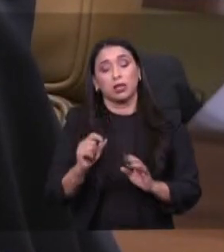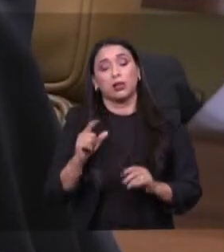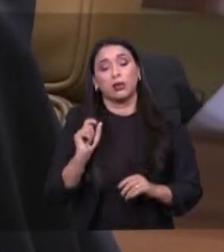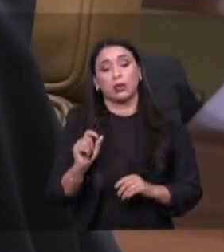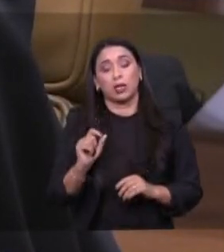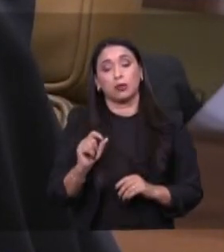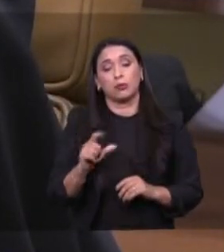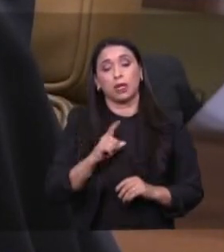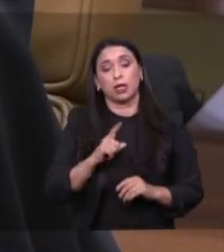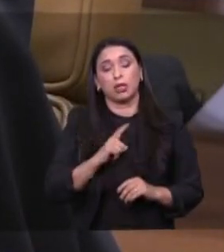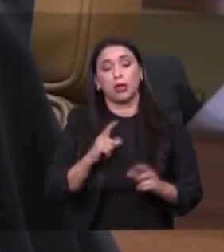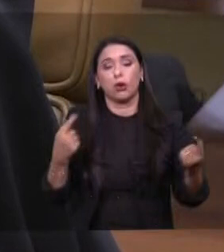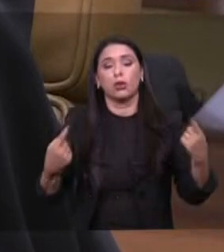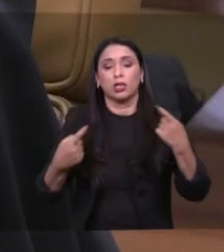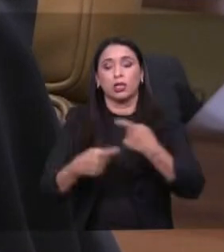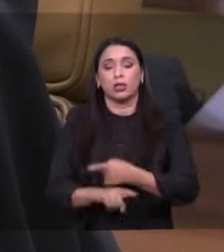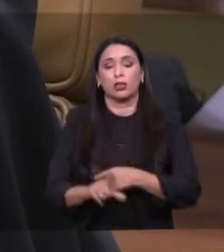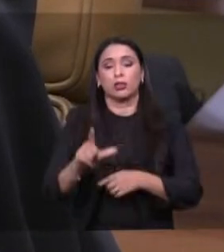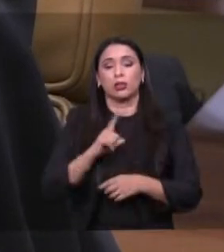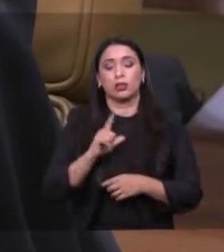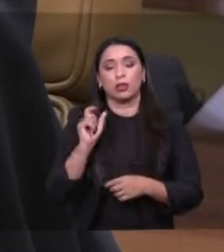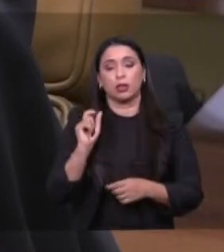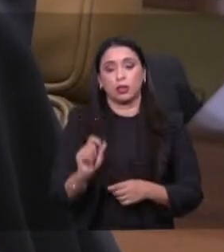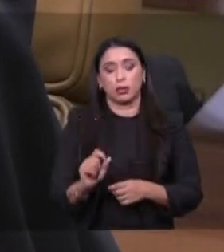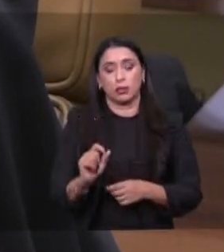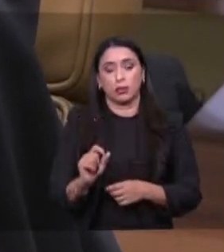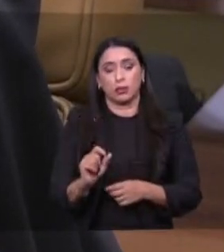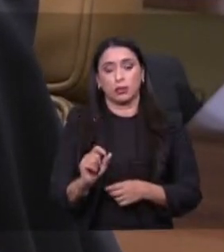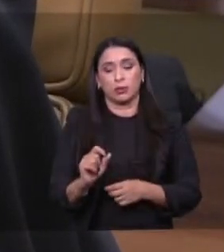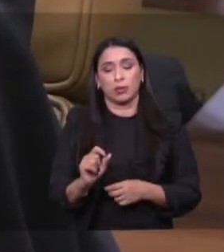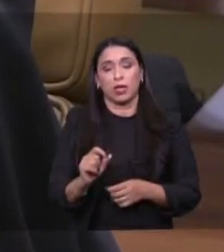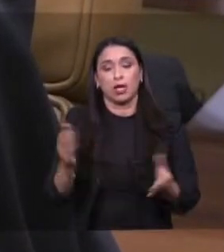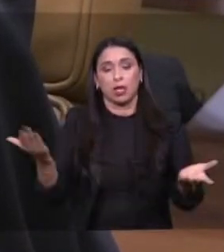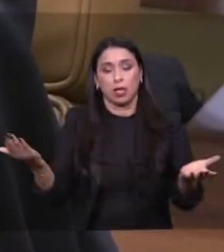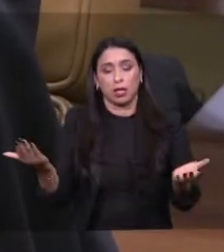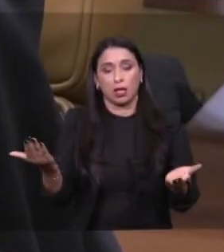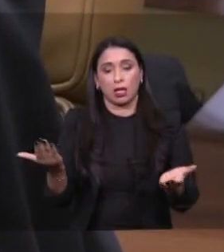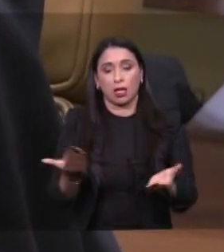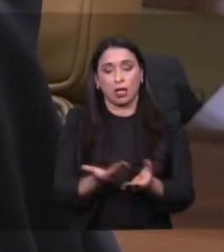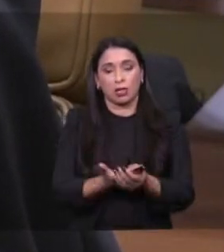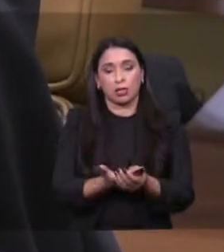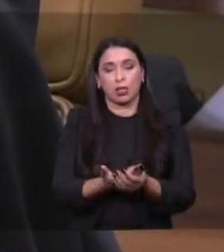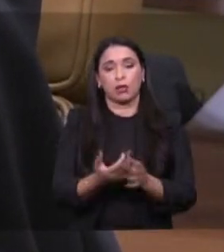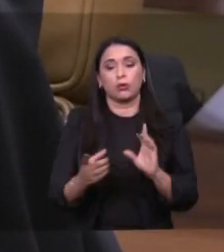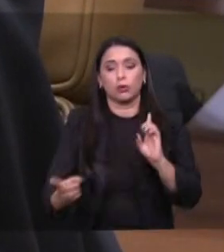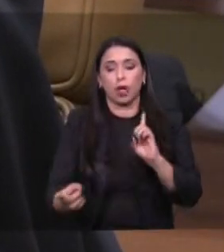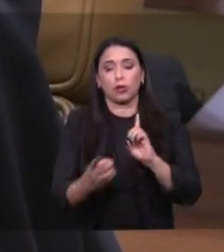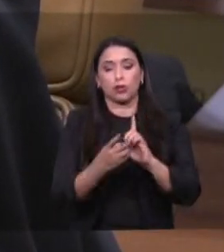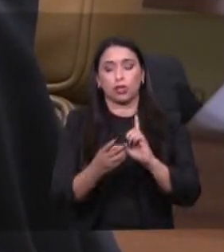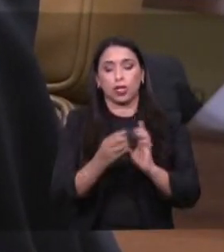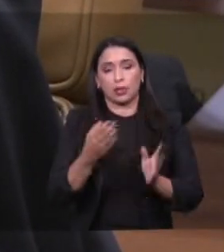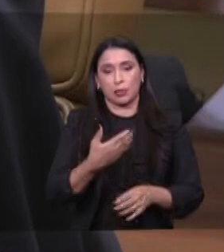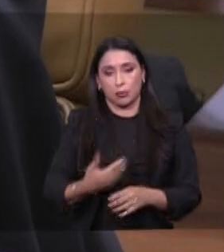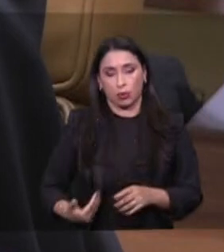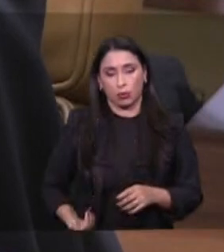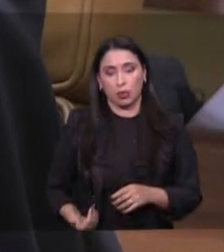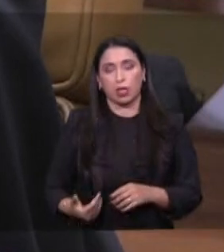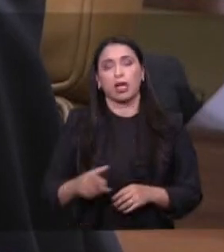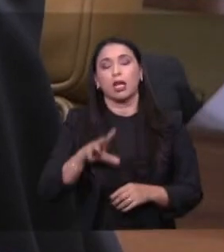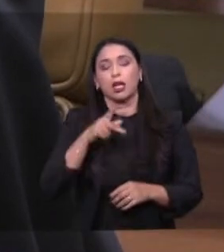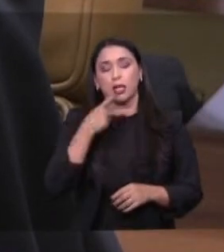que o exercício do contraditório será preferencialmente em ação, em audiência pública e oral.